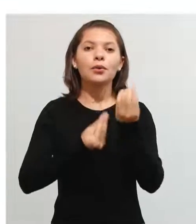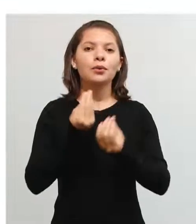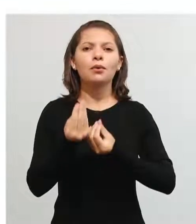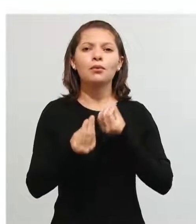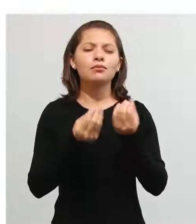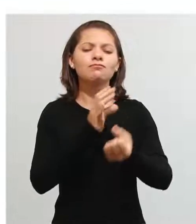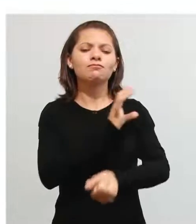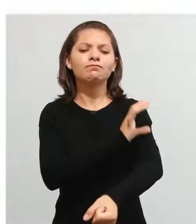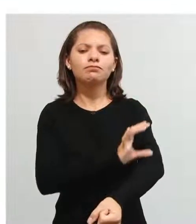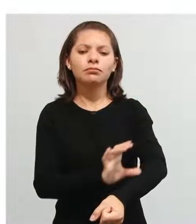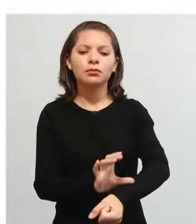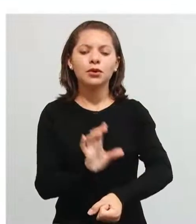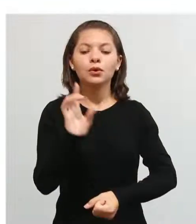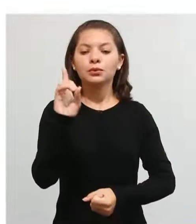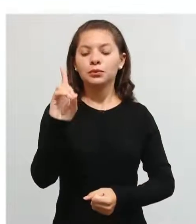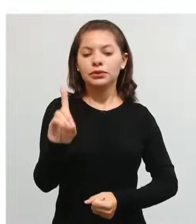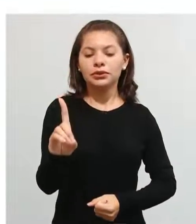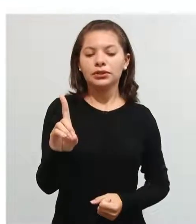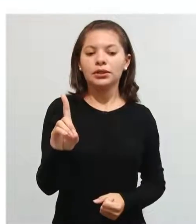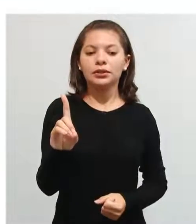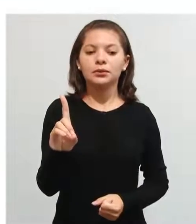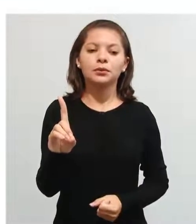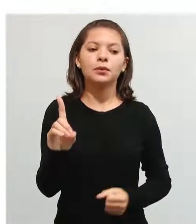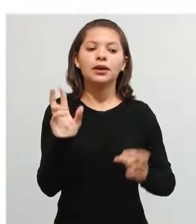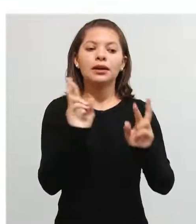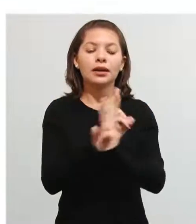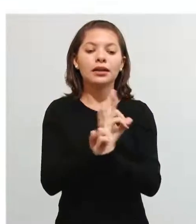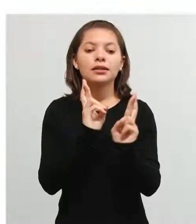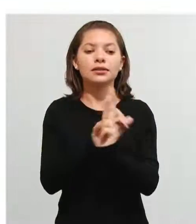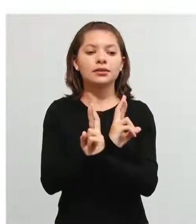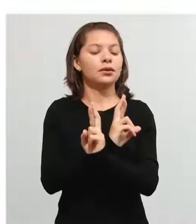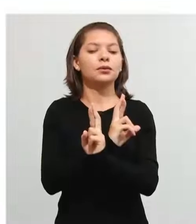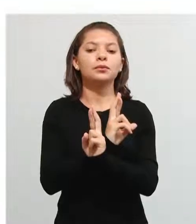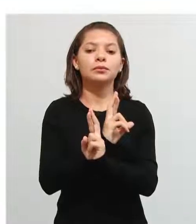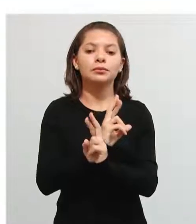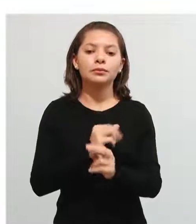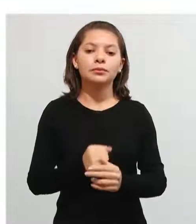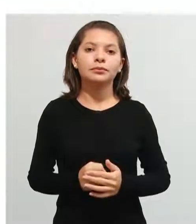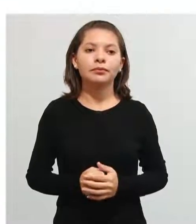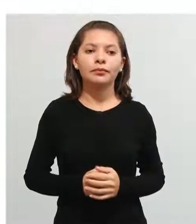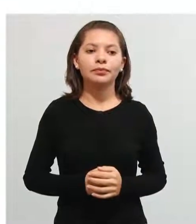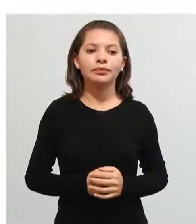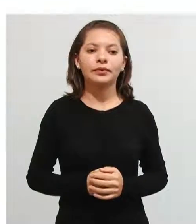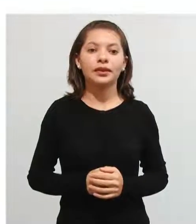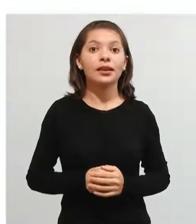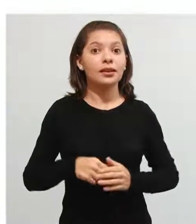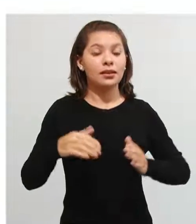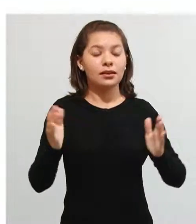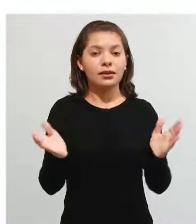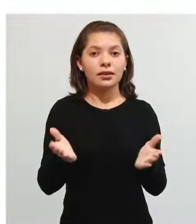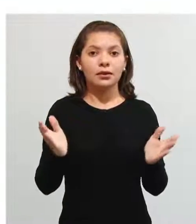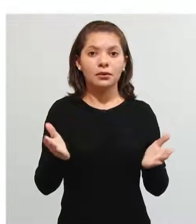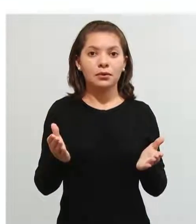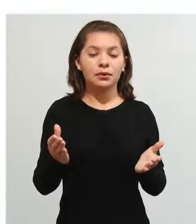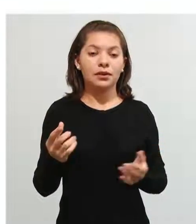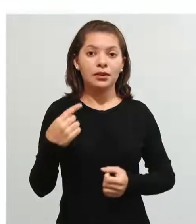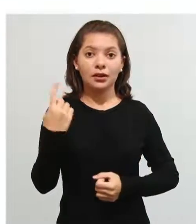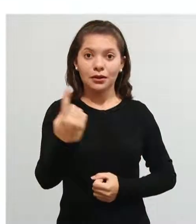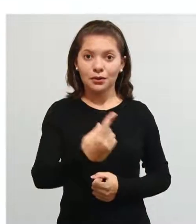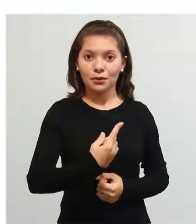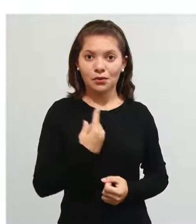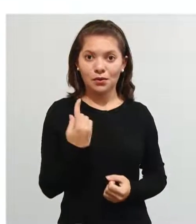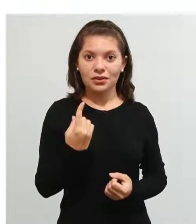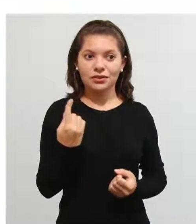direito tributário em relação à aquisição dessas receitas. E é nesse momento que nós faremos